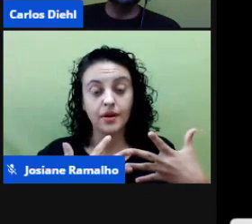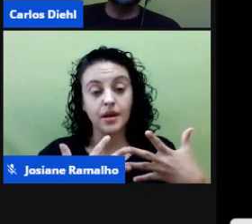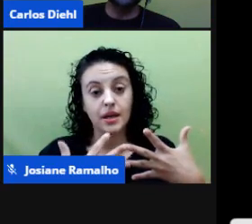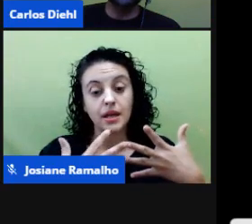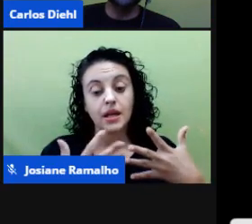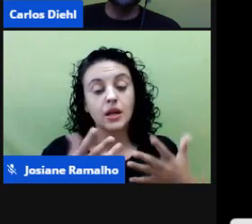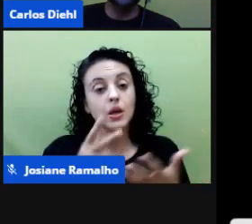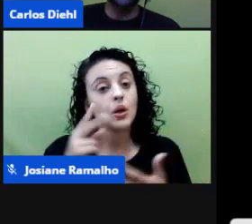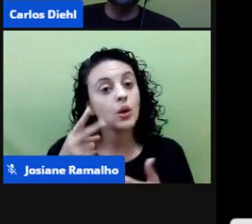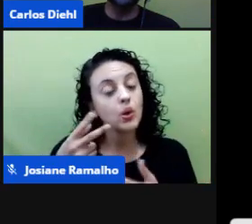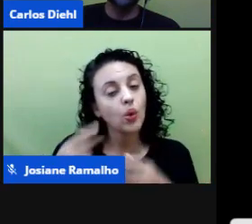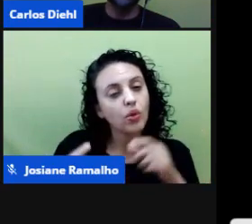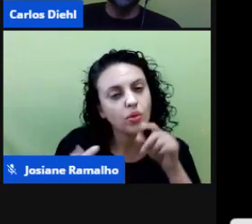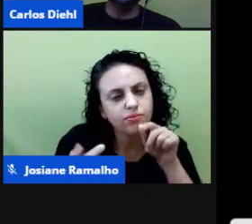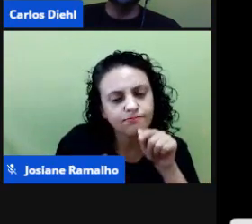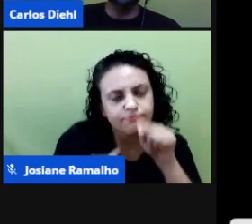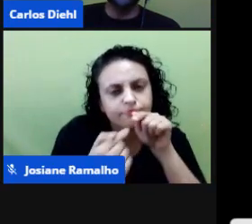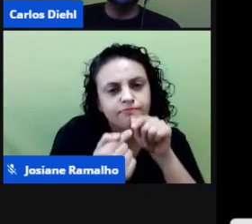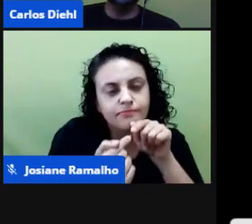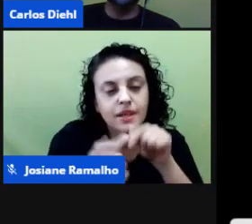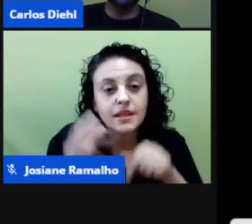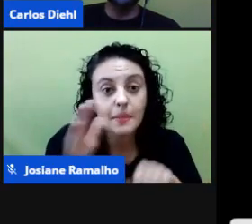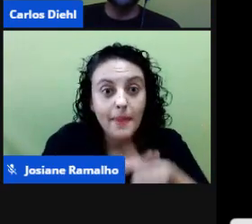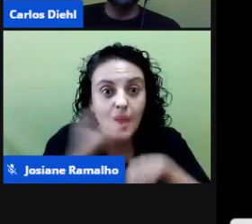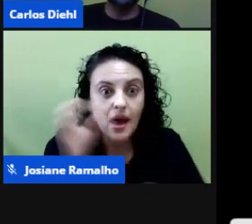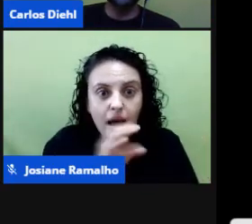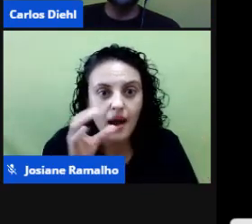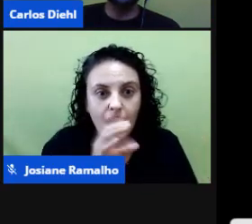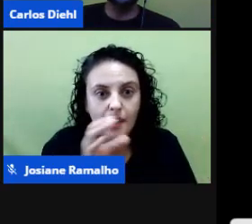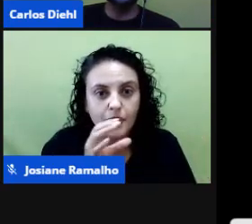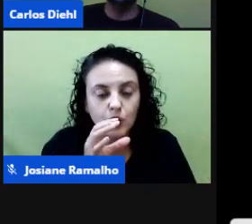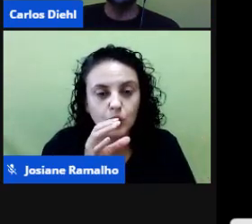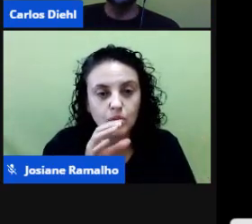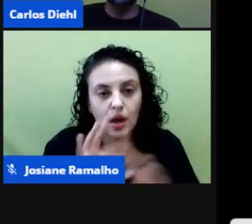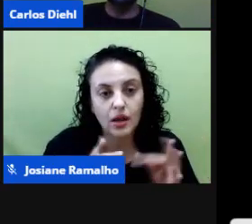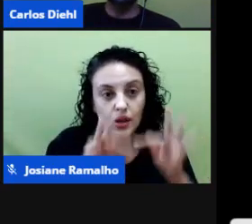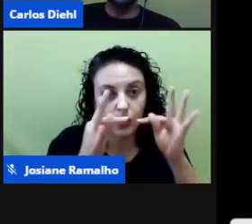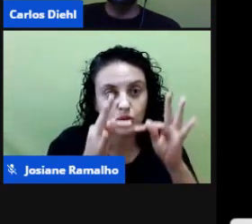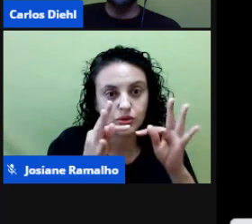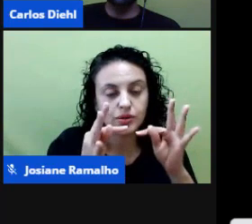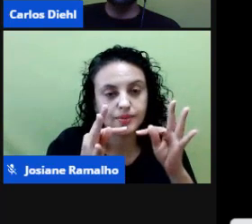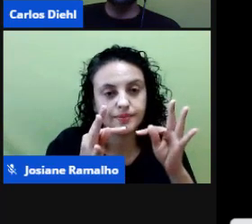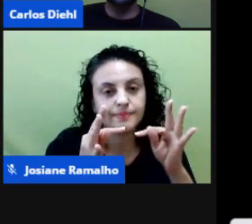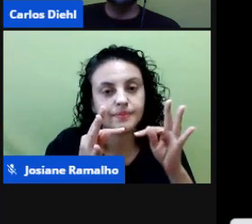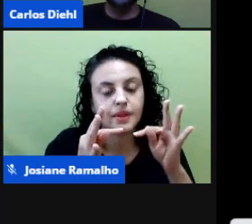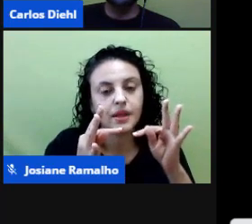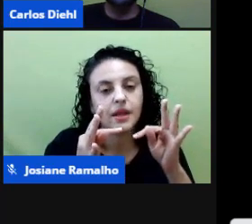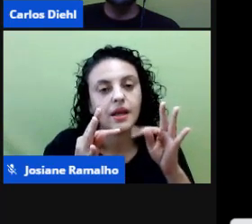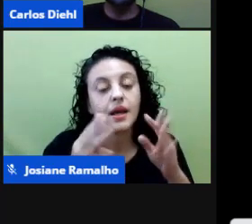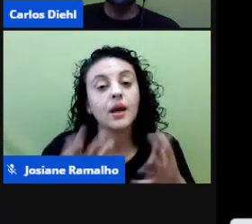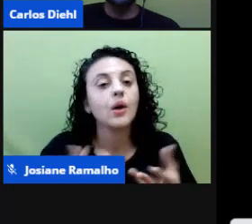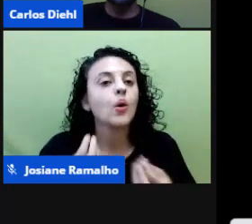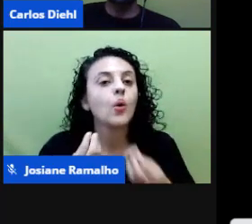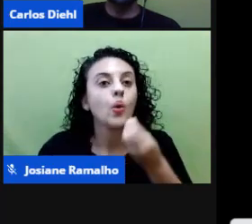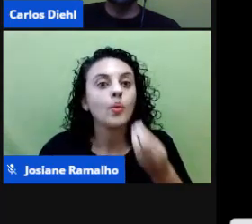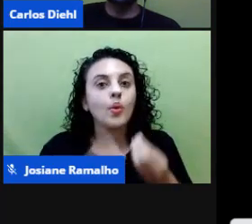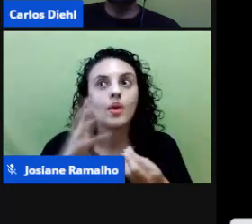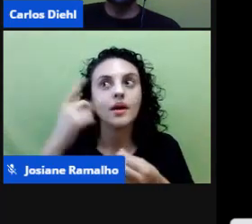final das extensões do homem, a simulação tecnológica da consciência pela qual o processo